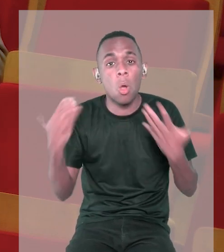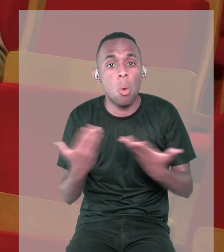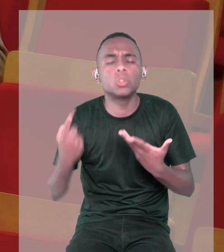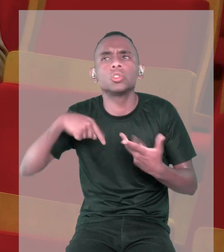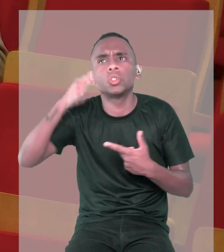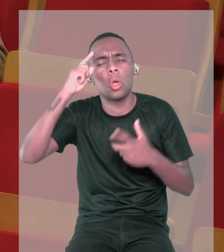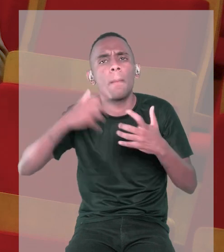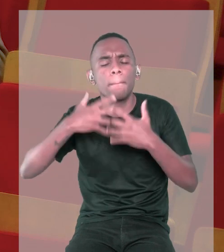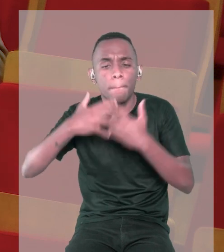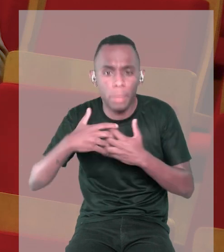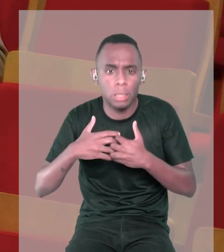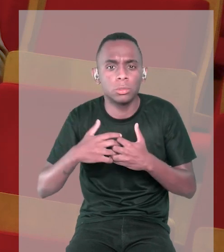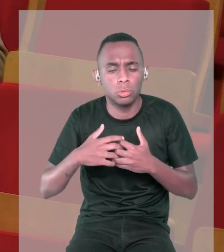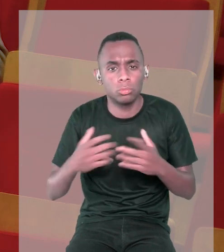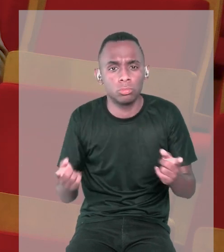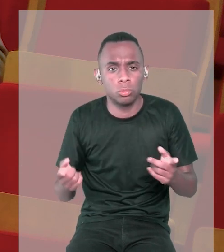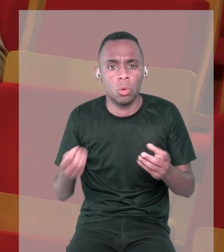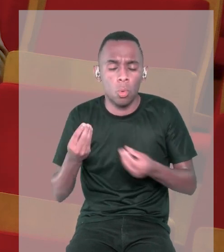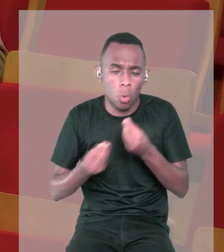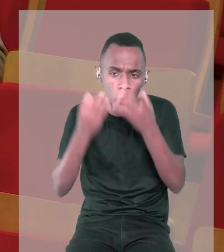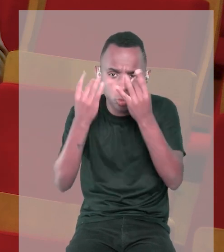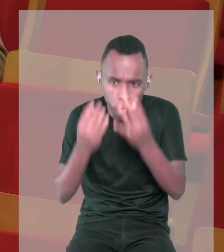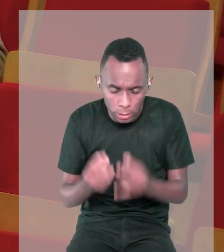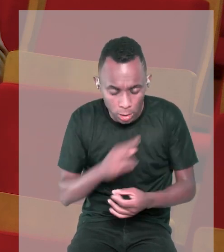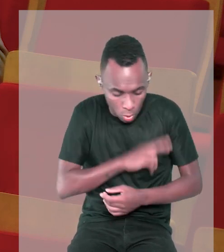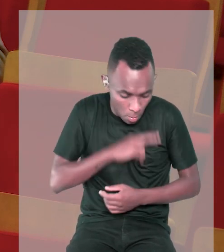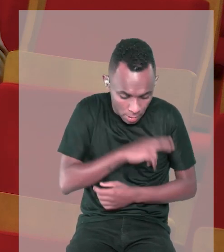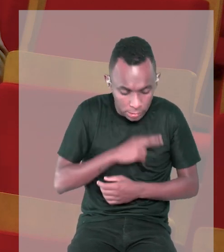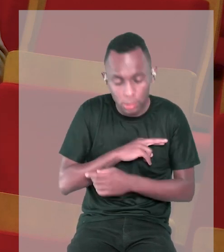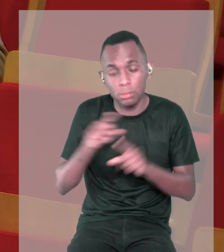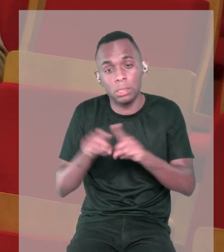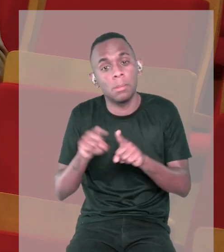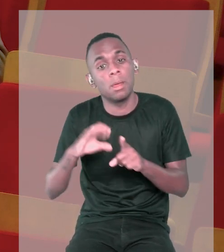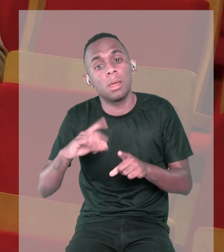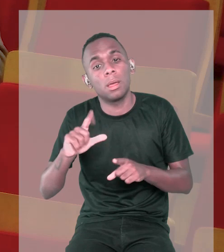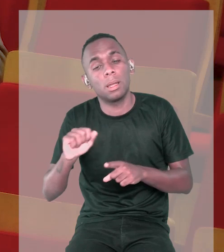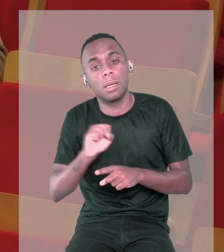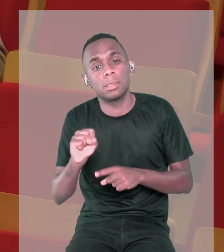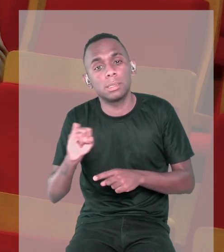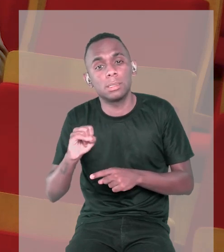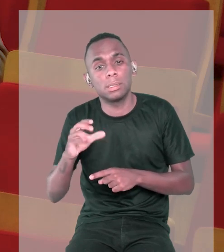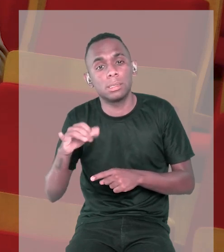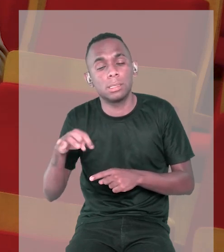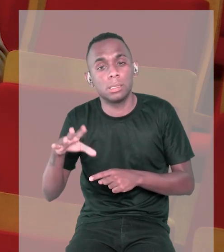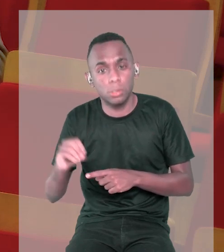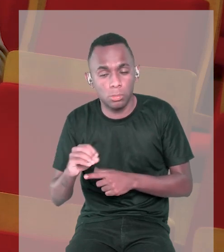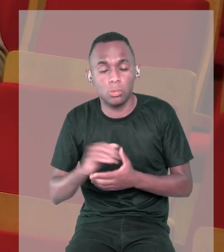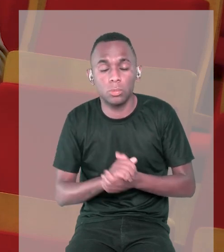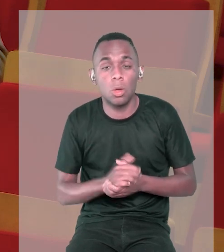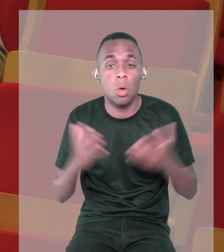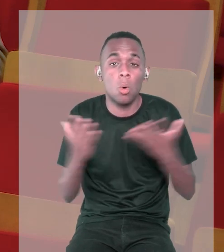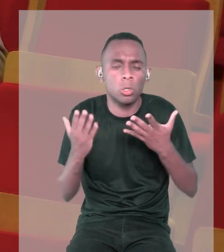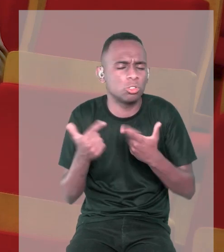O romantismo nasce como um enfrentamento do classicismo. Hoje você não tem mais classicismo, você tem um romantismo frente a